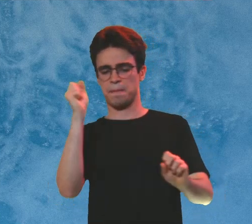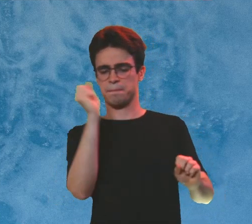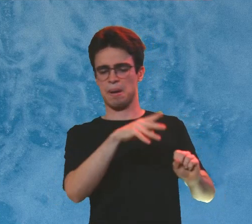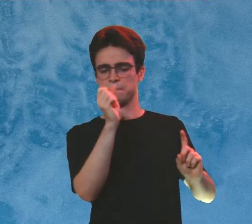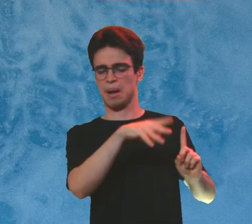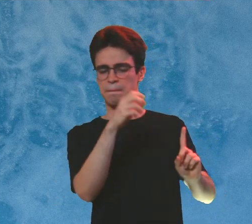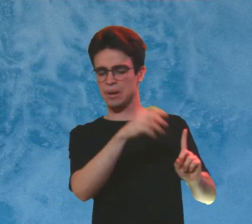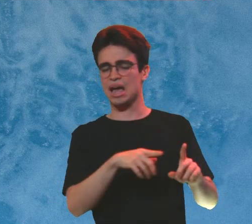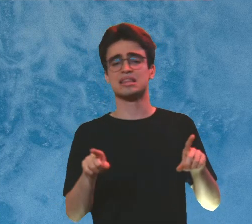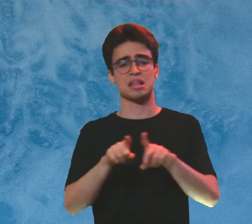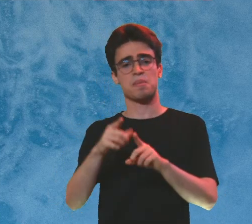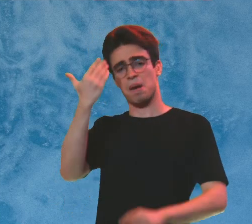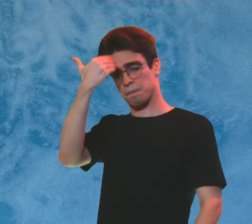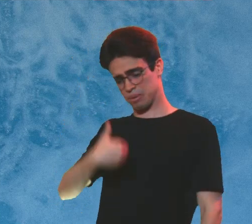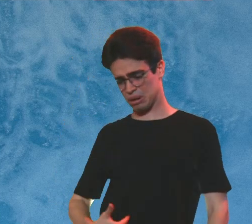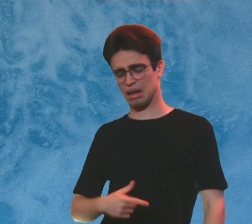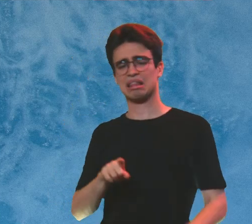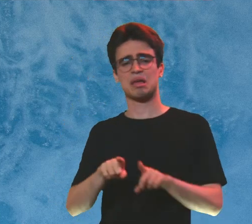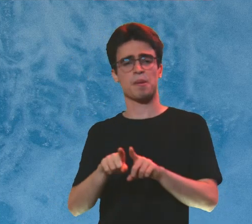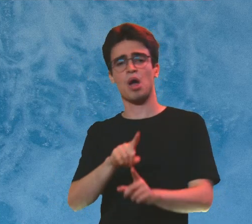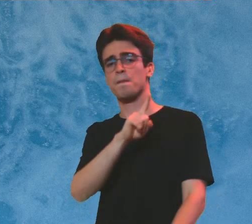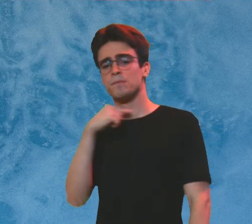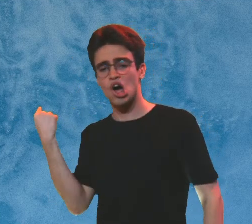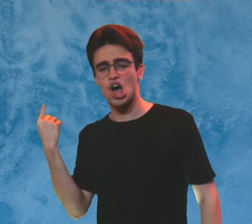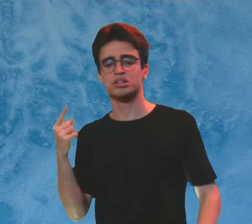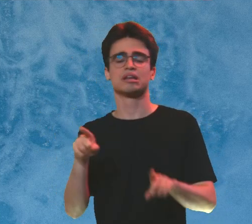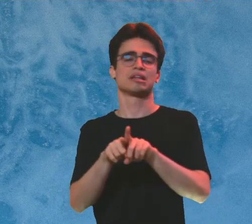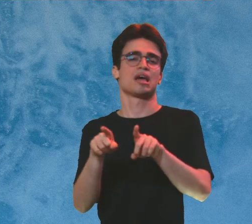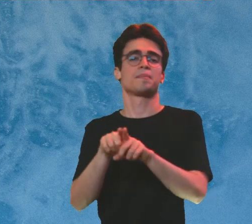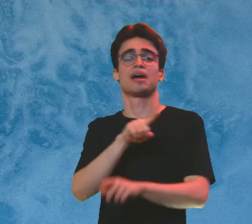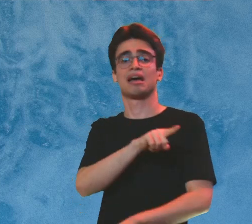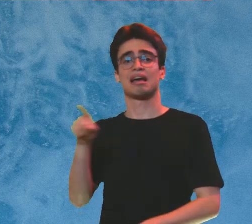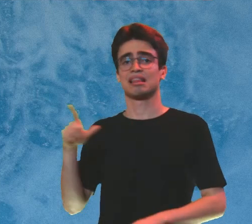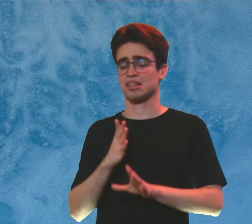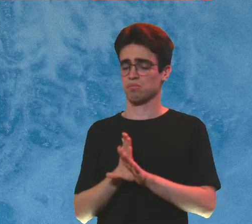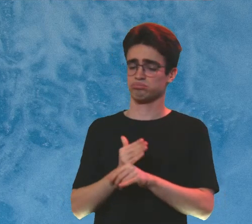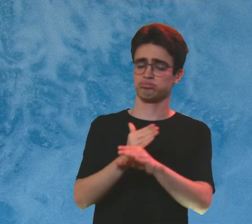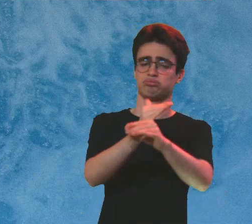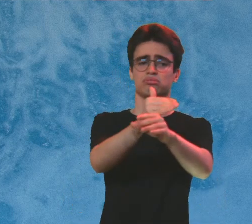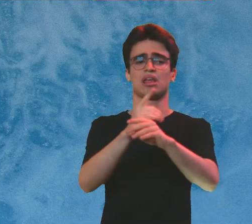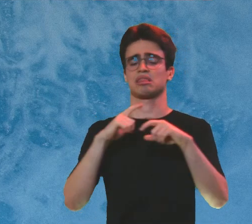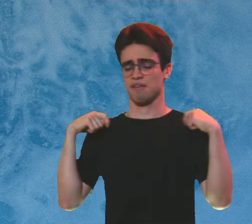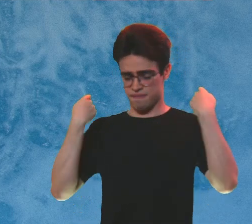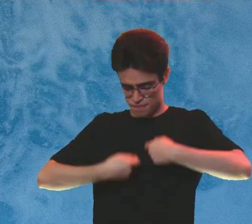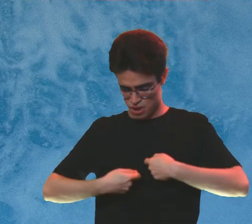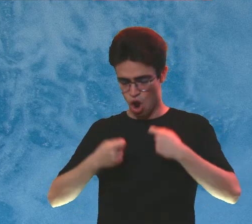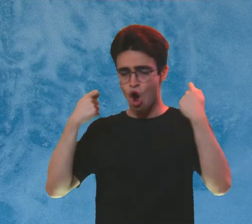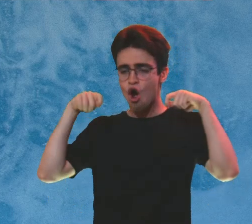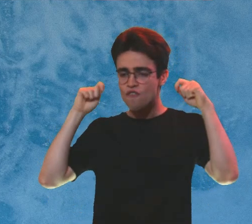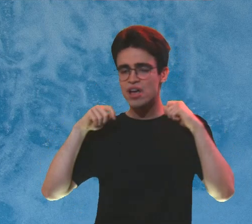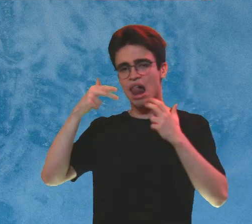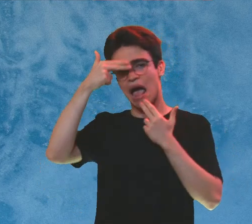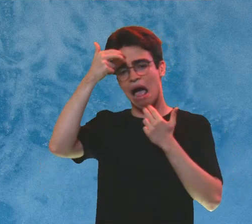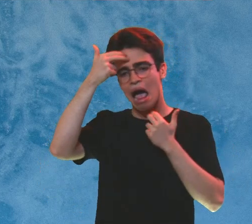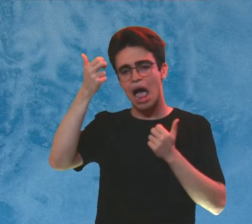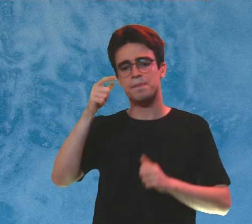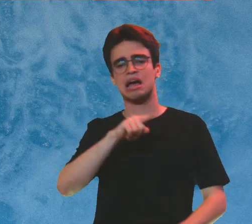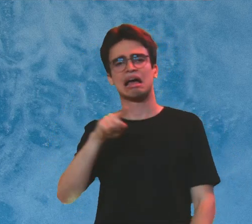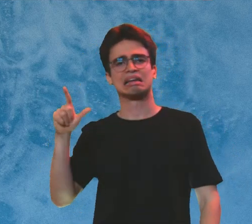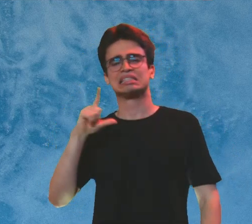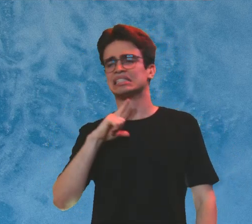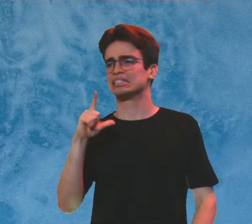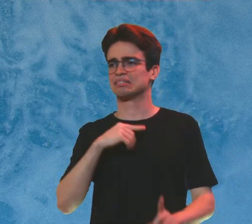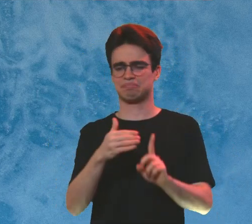postos à prova, mortos a fio da espada, andaram errantes, vestidos de pele de ovelhas e de cabras, necessitados,